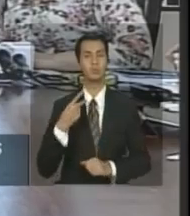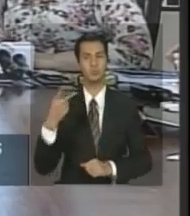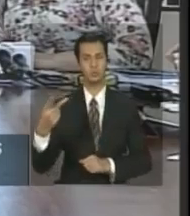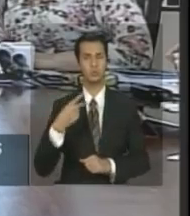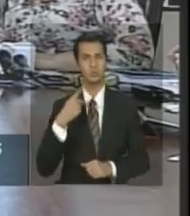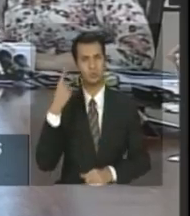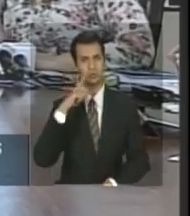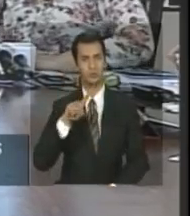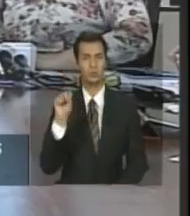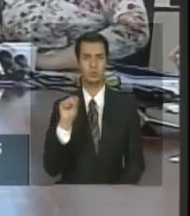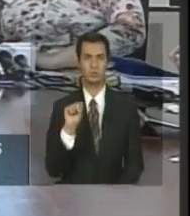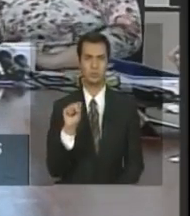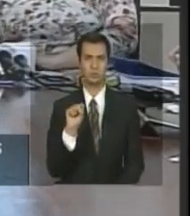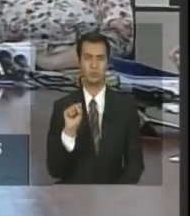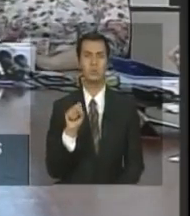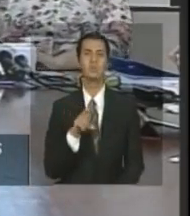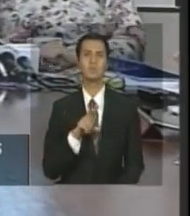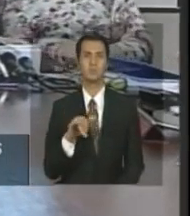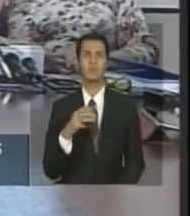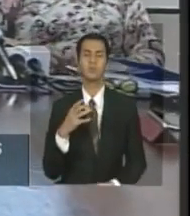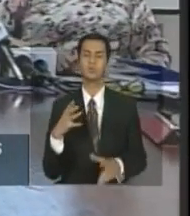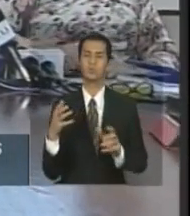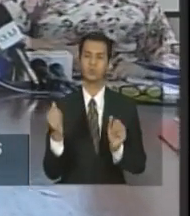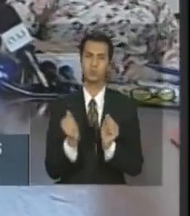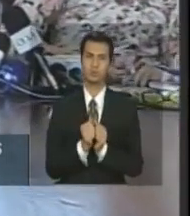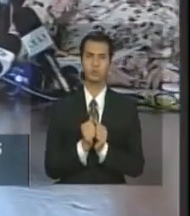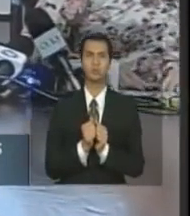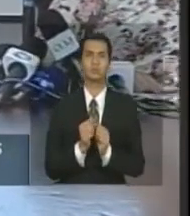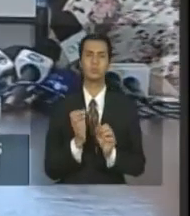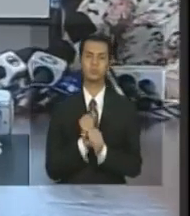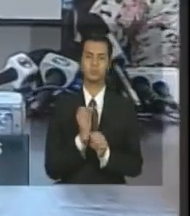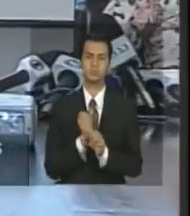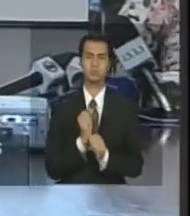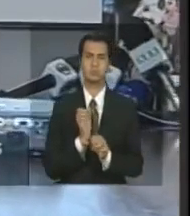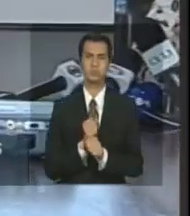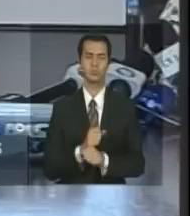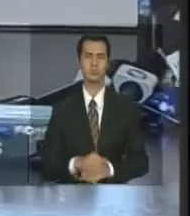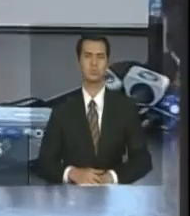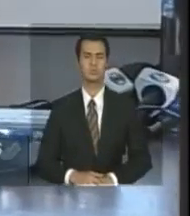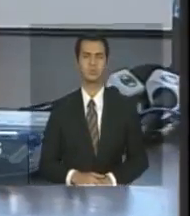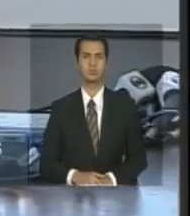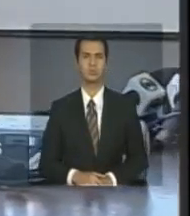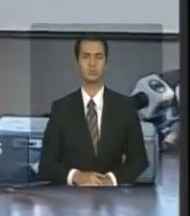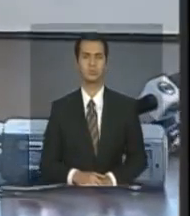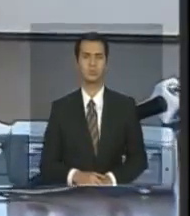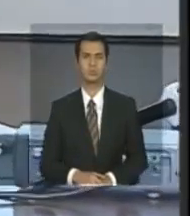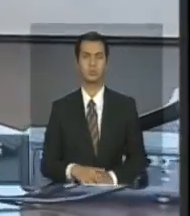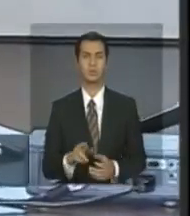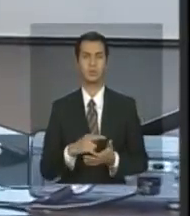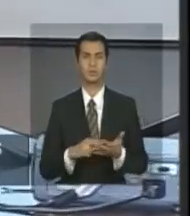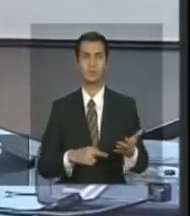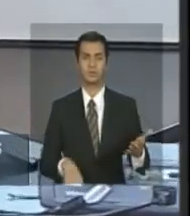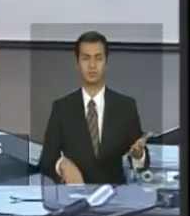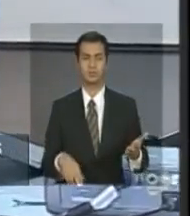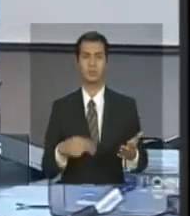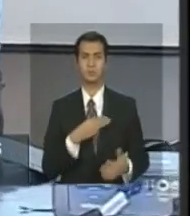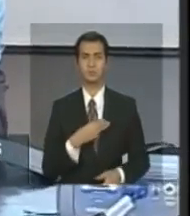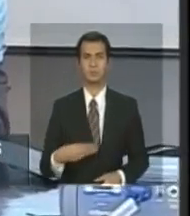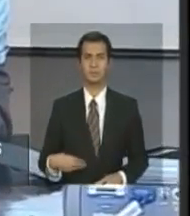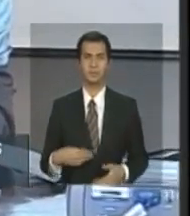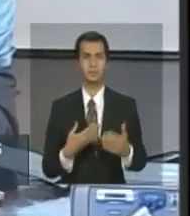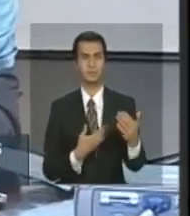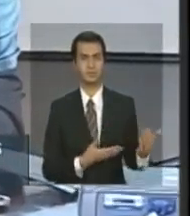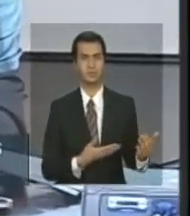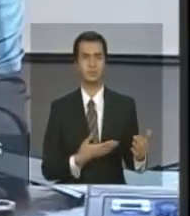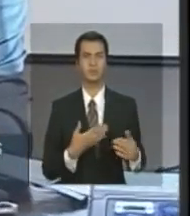partir do dia 8, aí nós vamos fazer essa conta juntos, tá certo? Esse relatório que a ministra apresentou